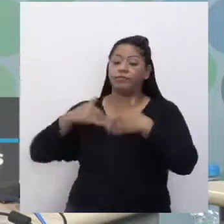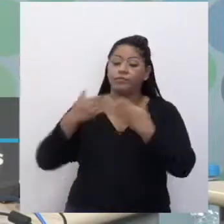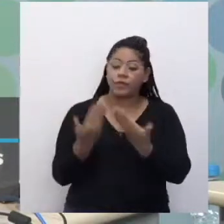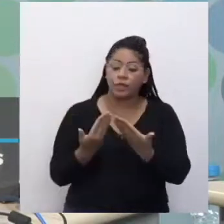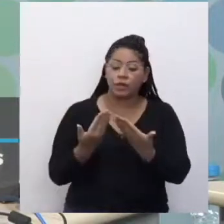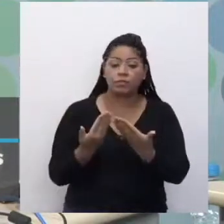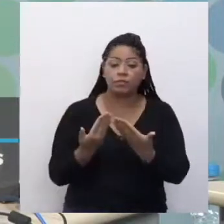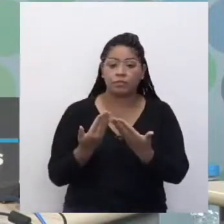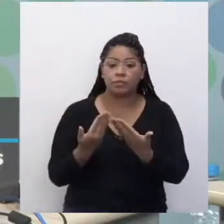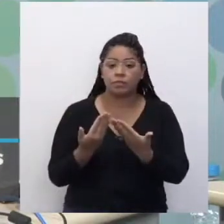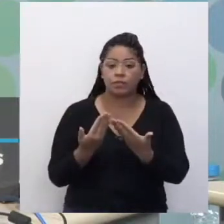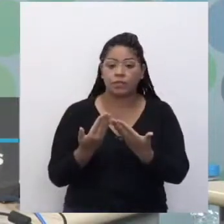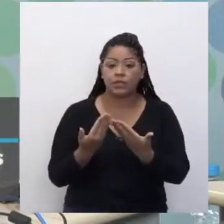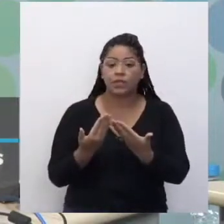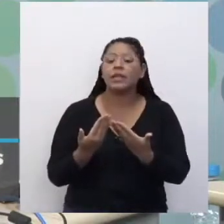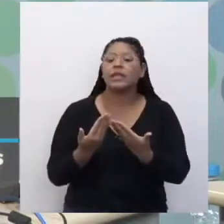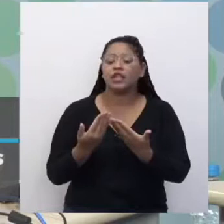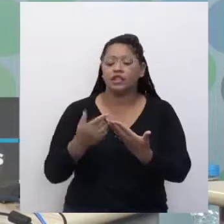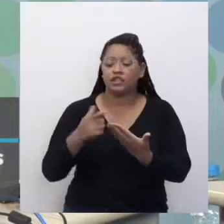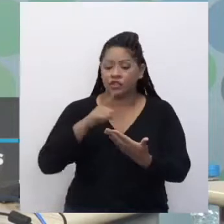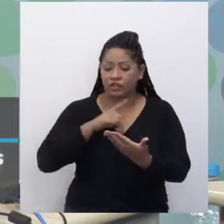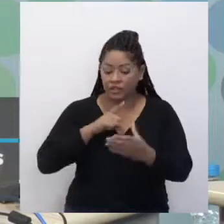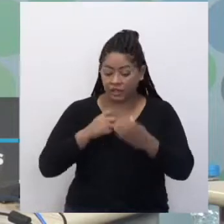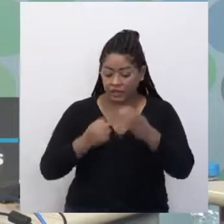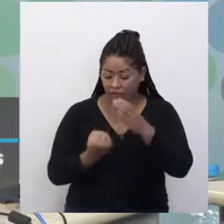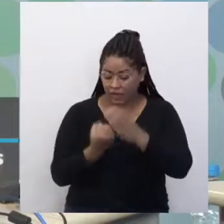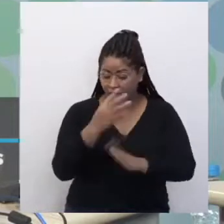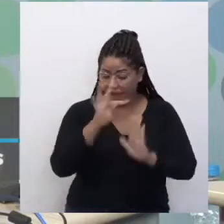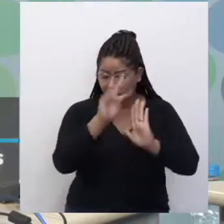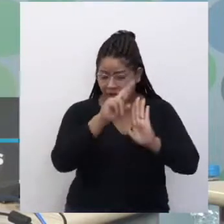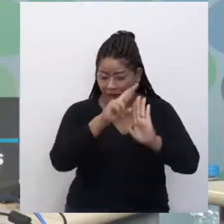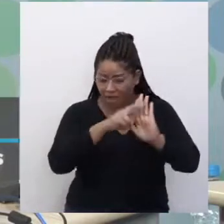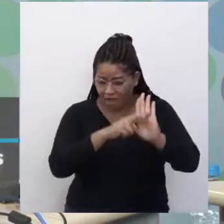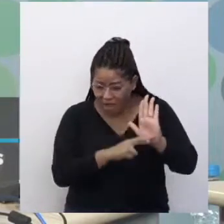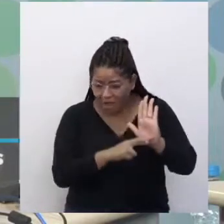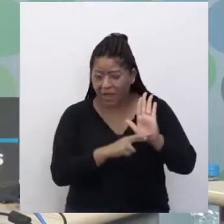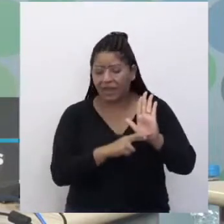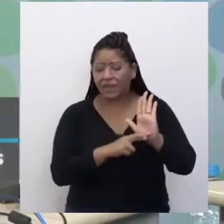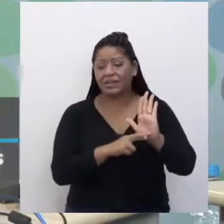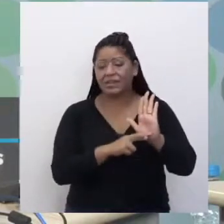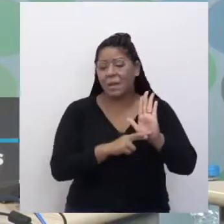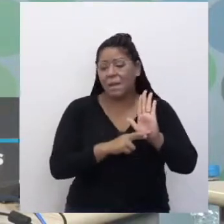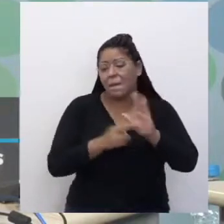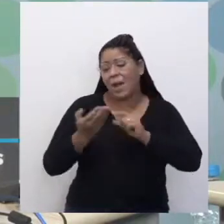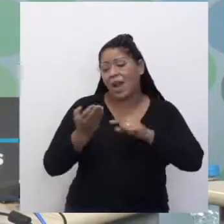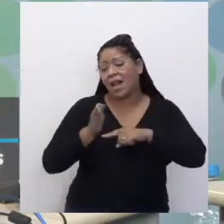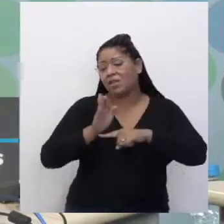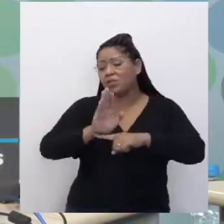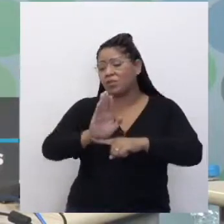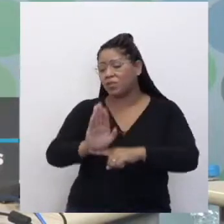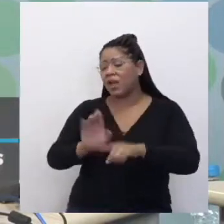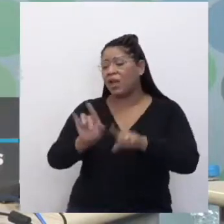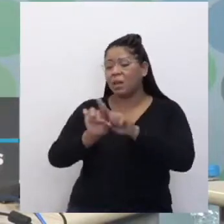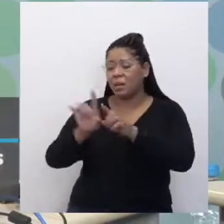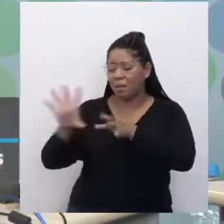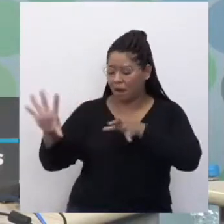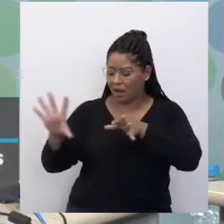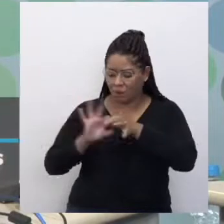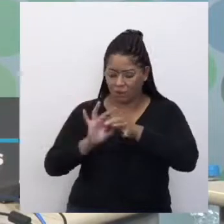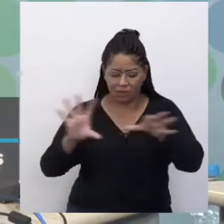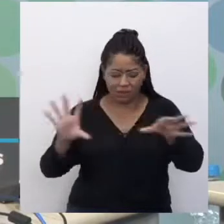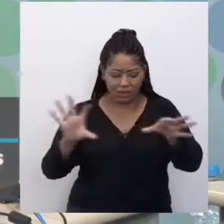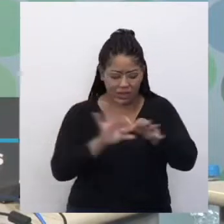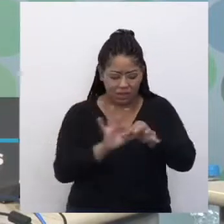de centralizar o poder, de ter regras, né, que facilitassem justamente o exercício aí